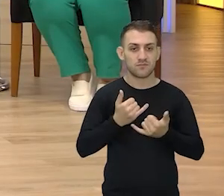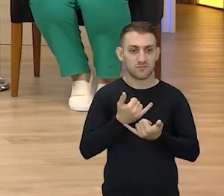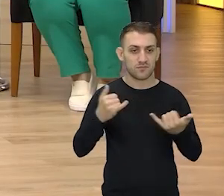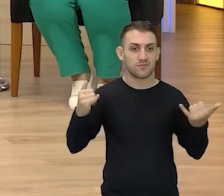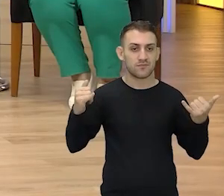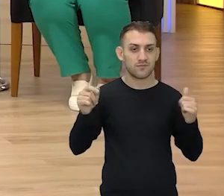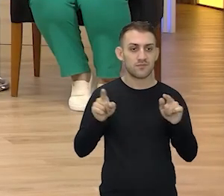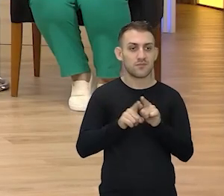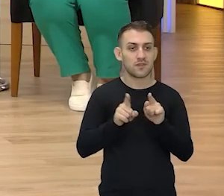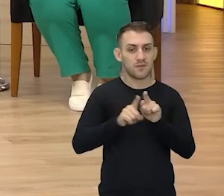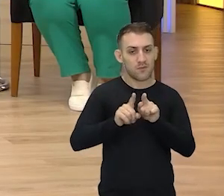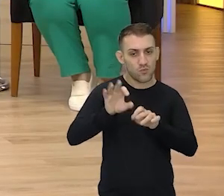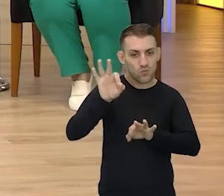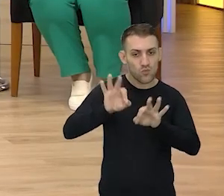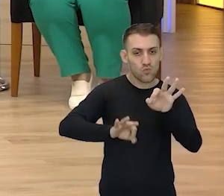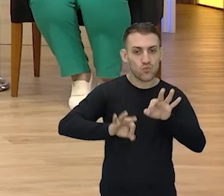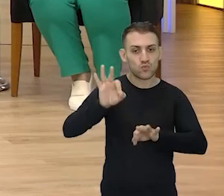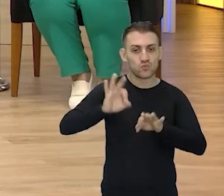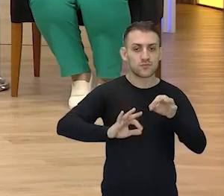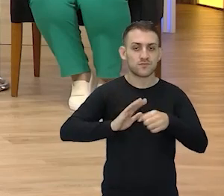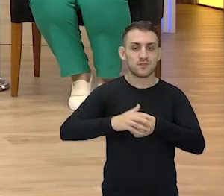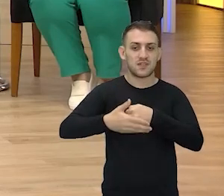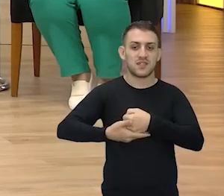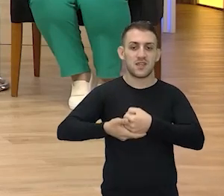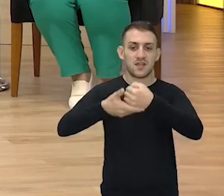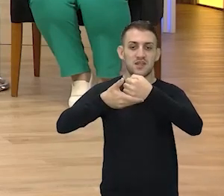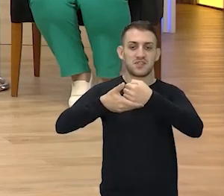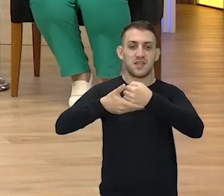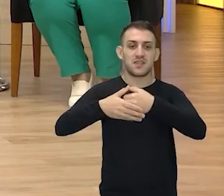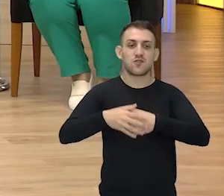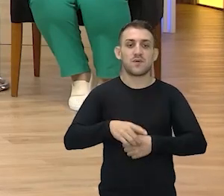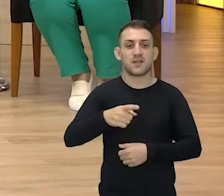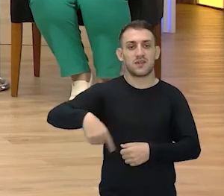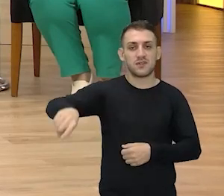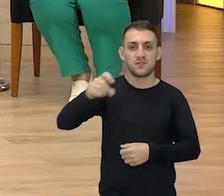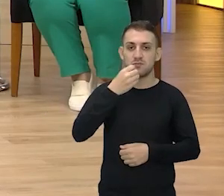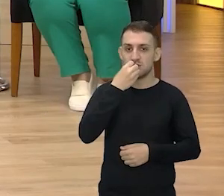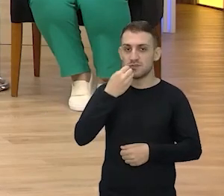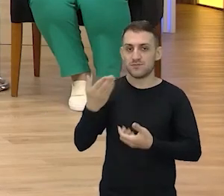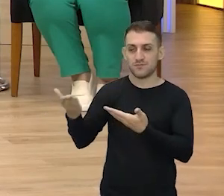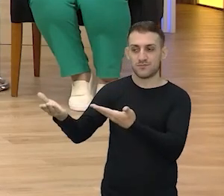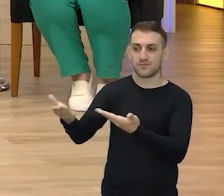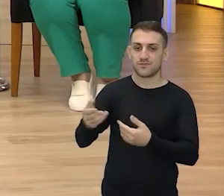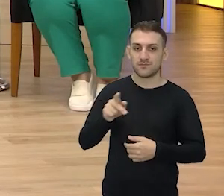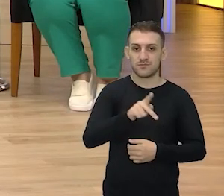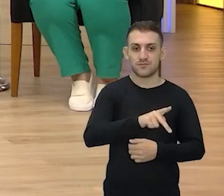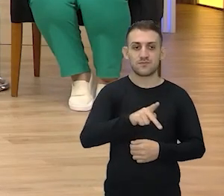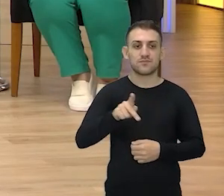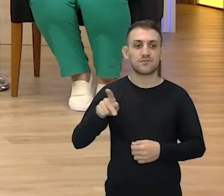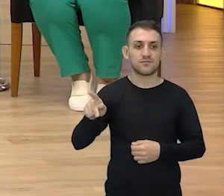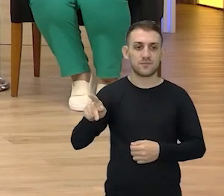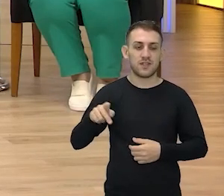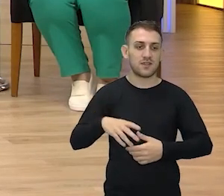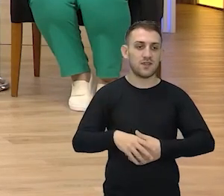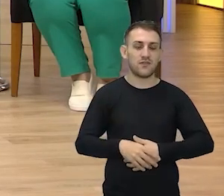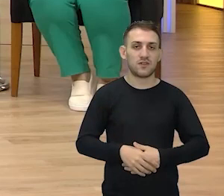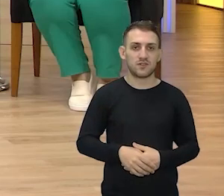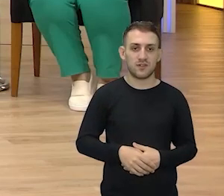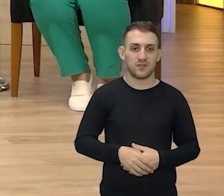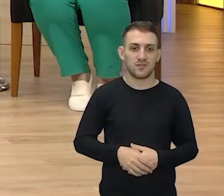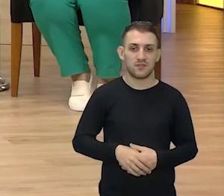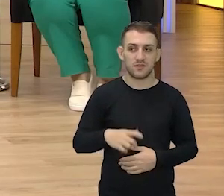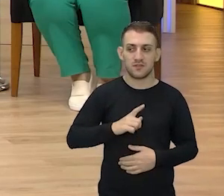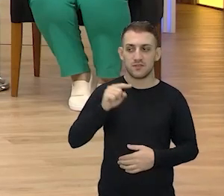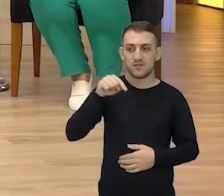e Construção Sustentável. Sejam bem-vindas, professoras. É uma honra tê-las aqui nesse